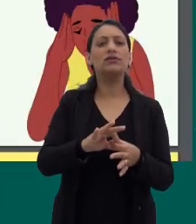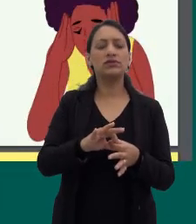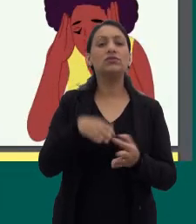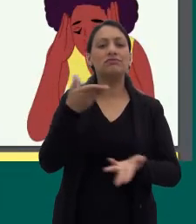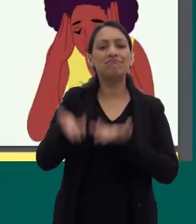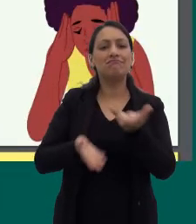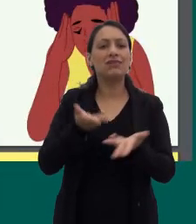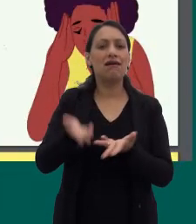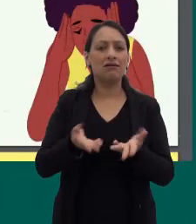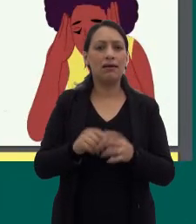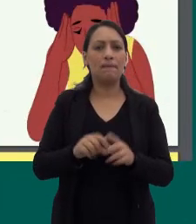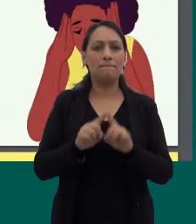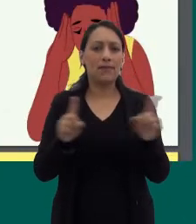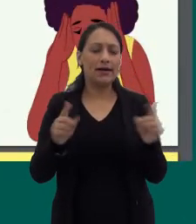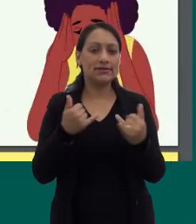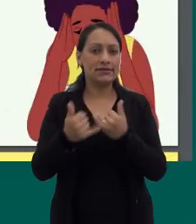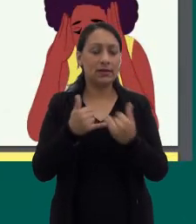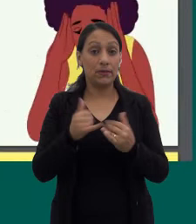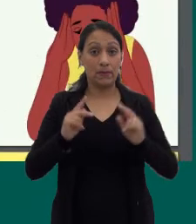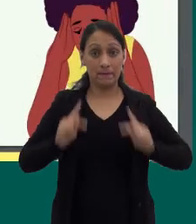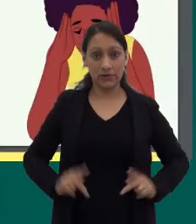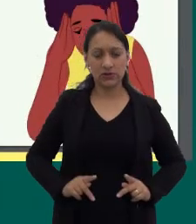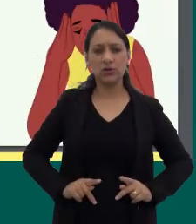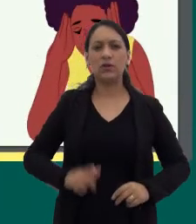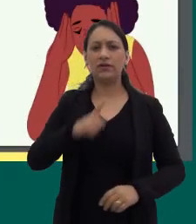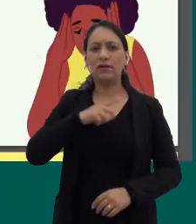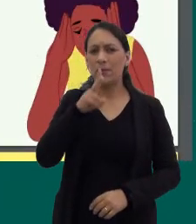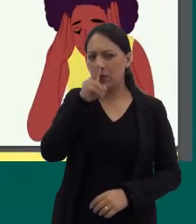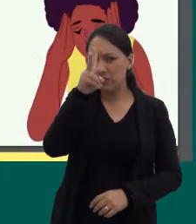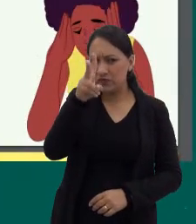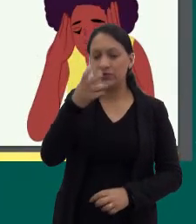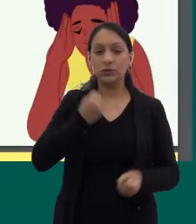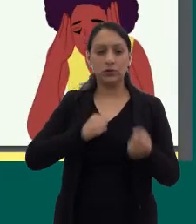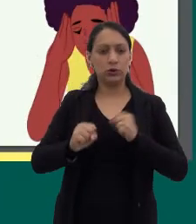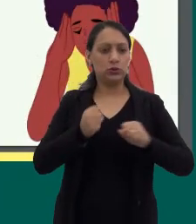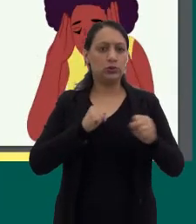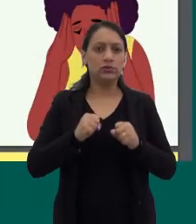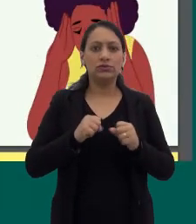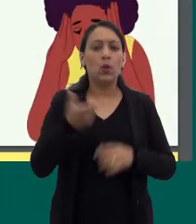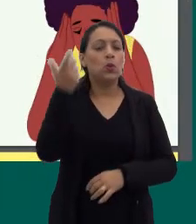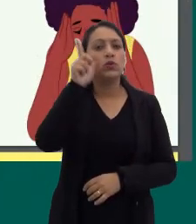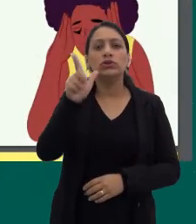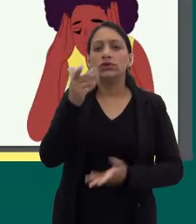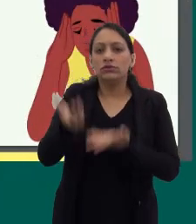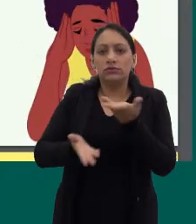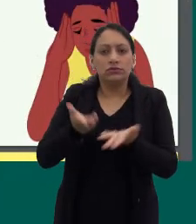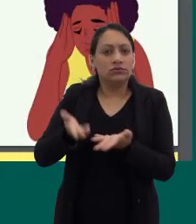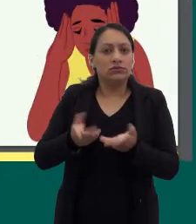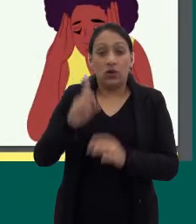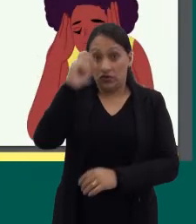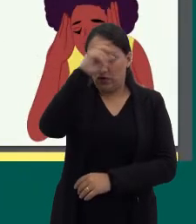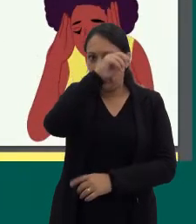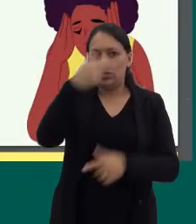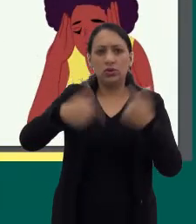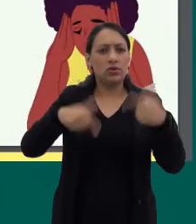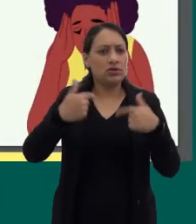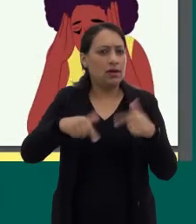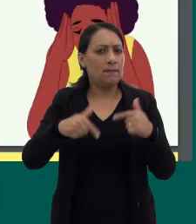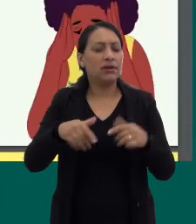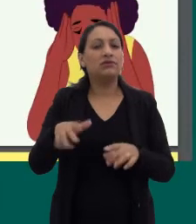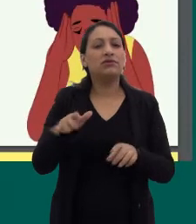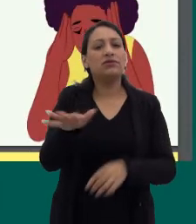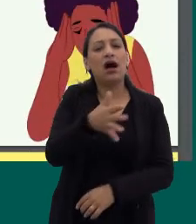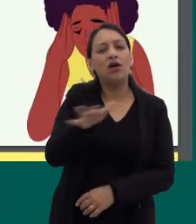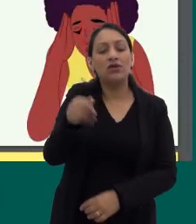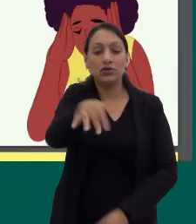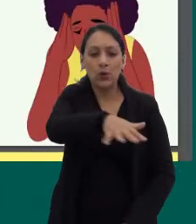uma pessoa que esteja vivendo uma forte angústia não consiga lidar com as dificuldades do seu trabalho, porque talvez aquele